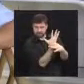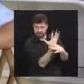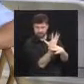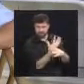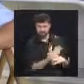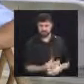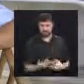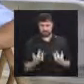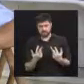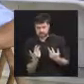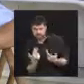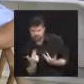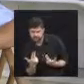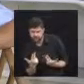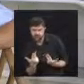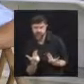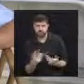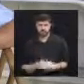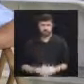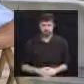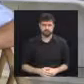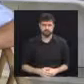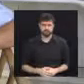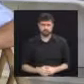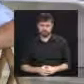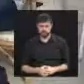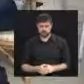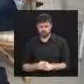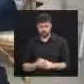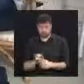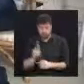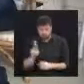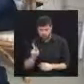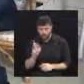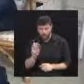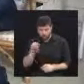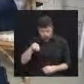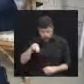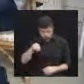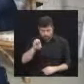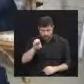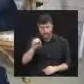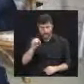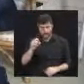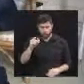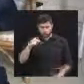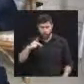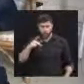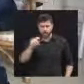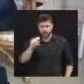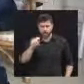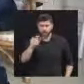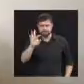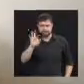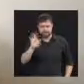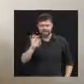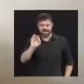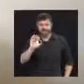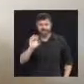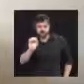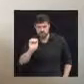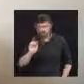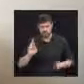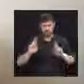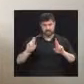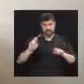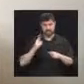Assim como os tratamentos homeopáticos. Não, o tratamento homeopático ele é diferenciado, porque